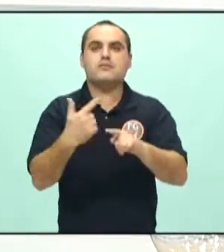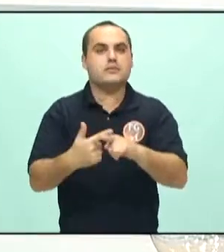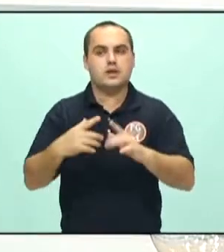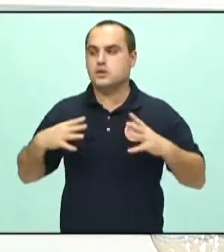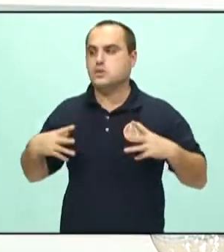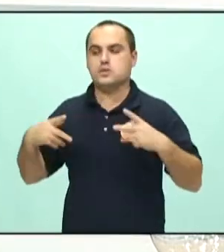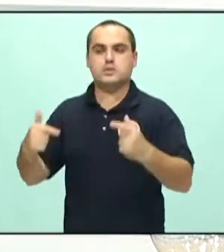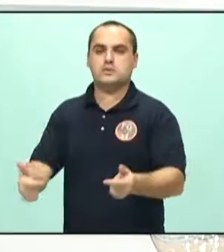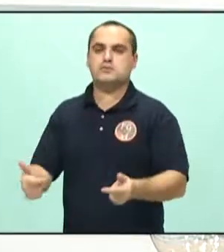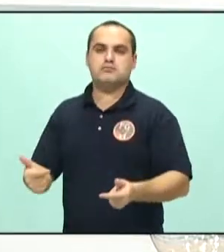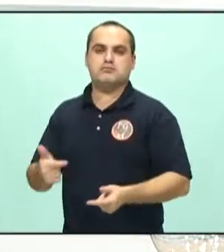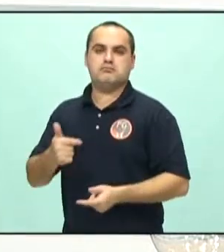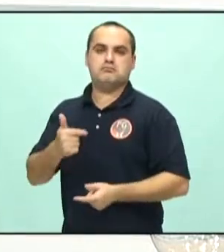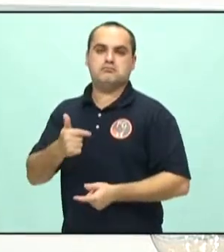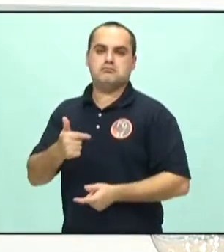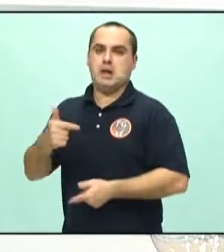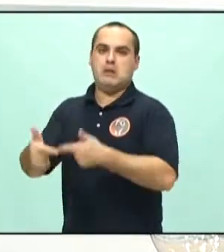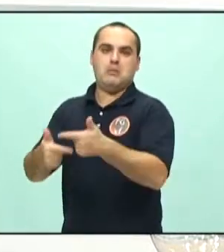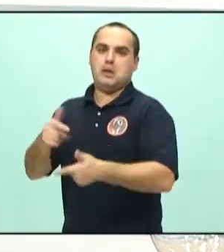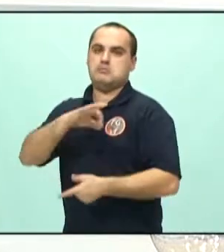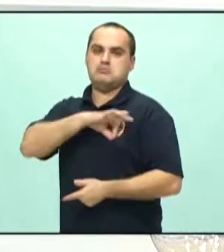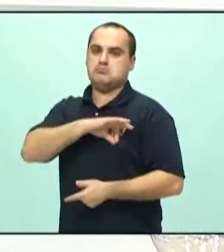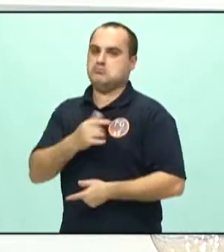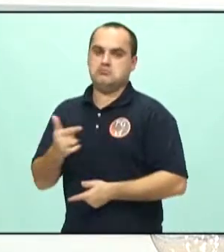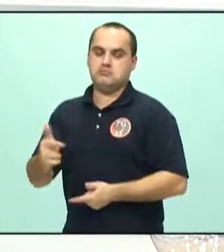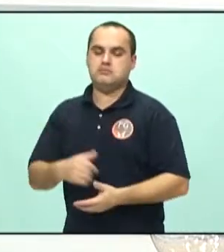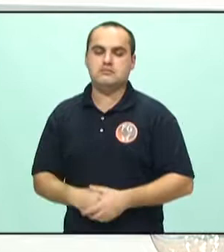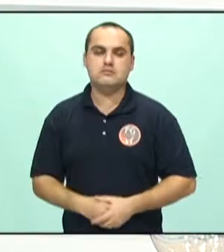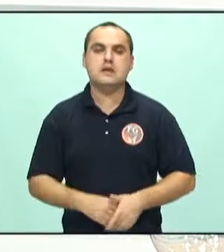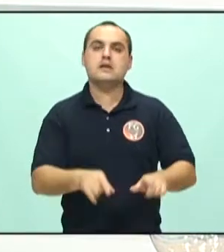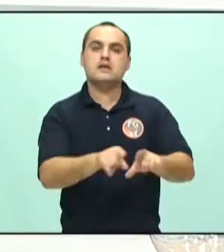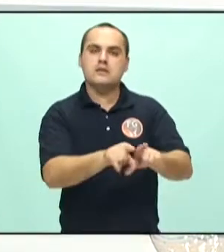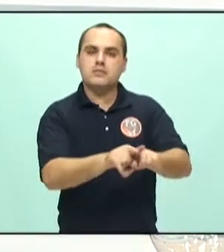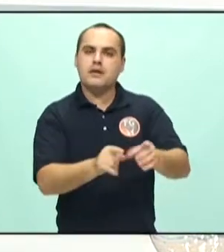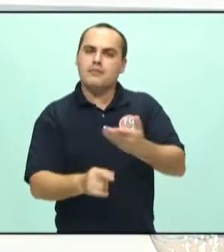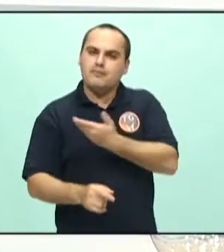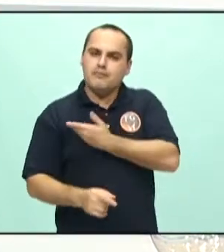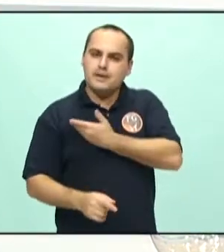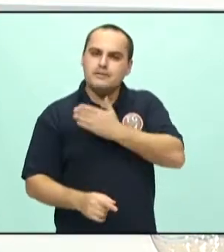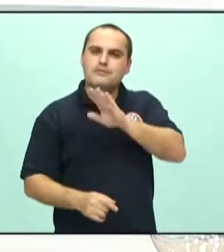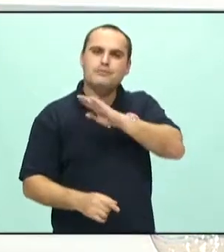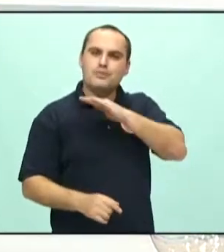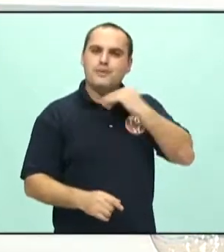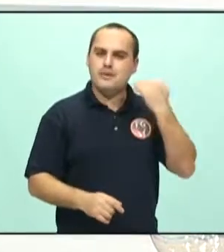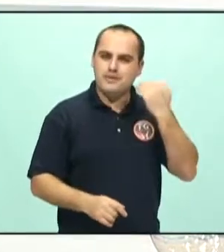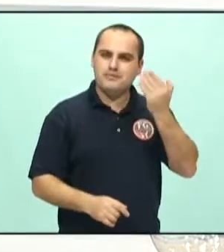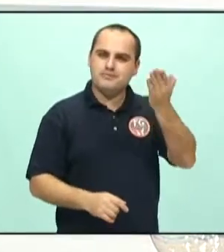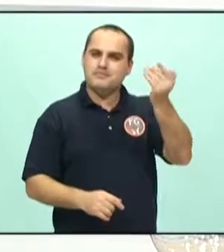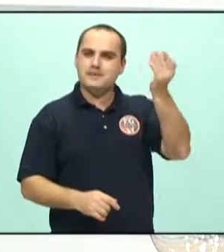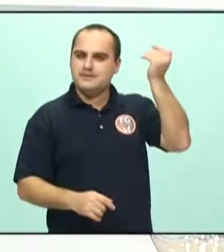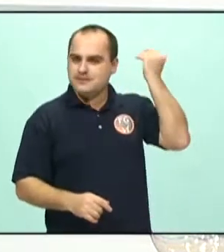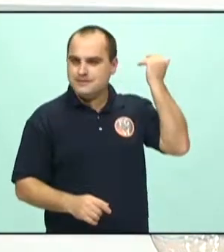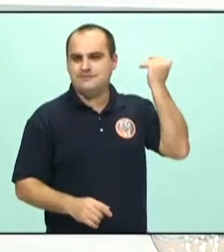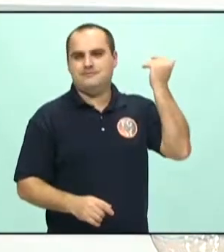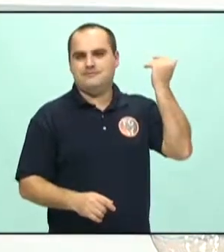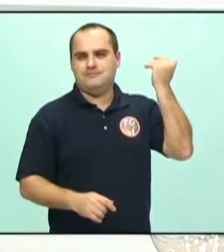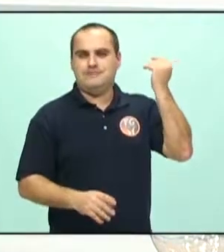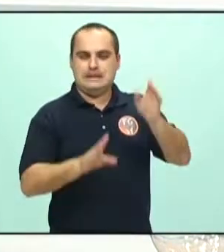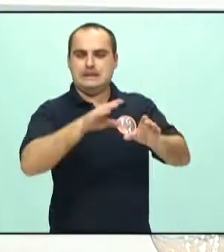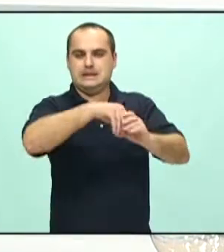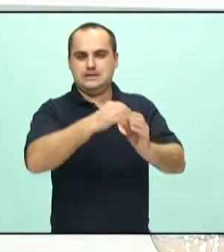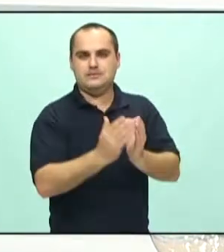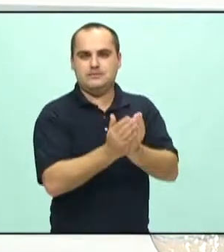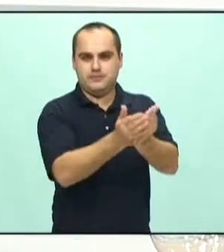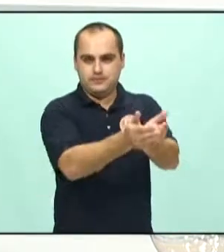desempregados. E as mortes, né, as perdas que nós tivemos, foram companheiros, pessoas que trabalharam junto conosco ao longo desse